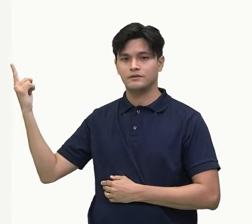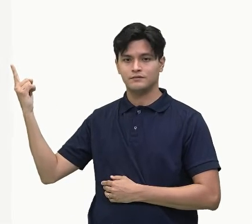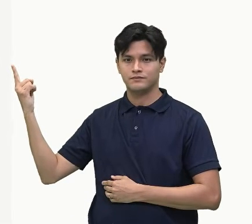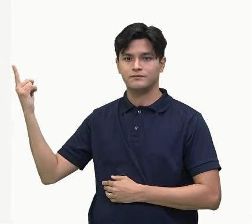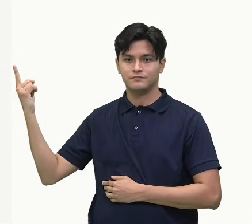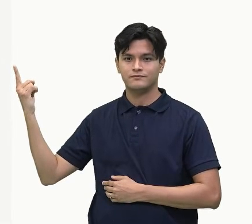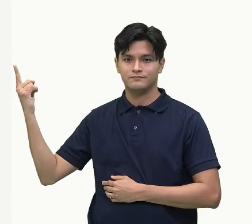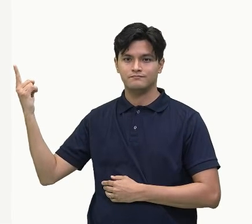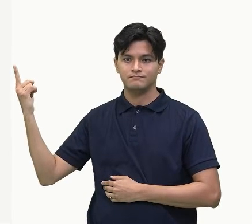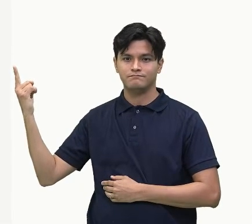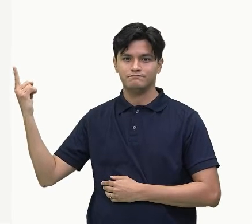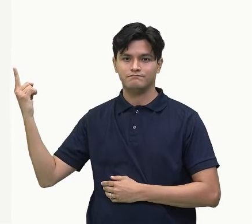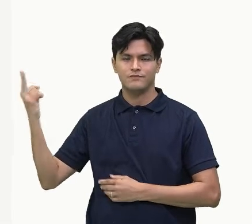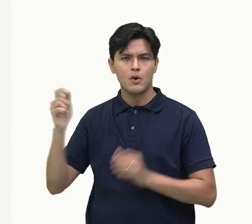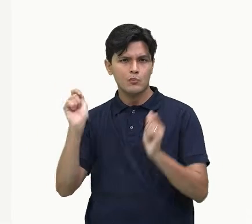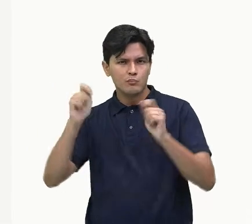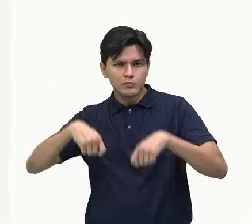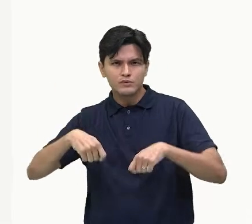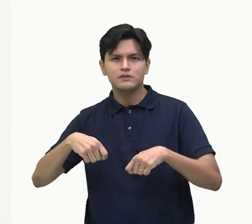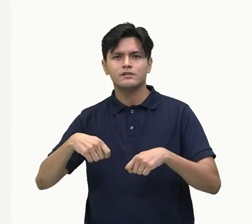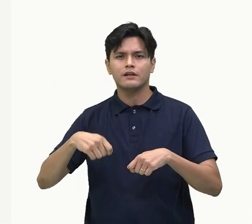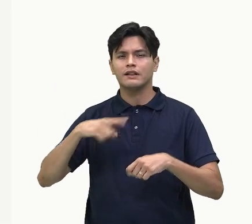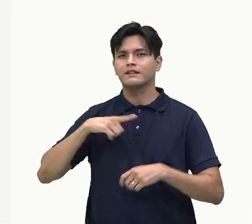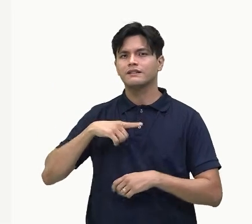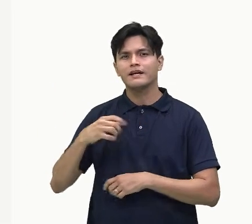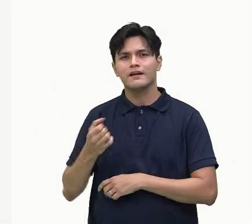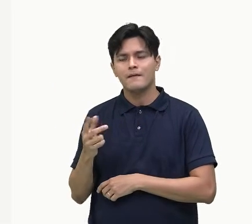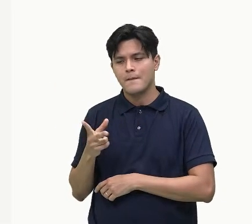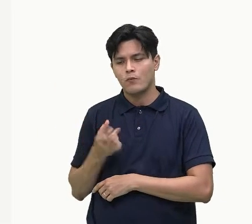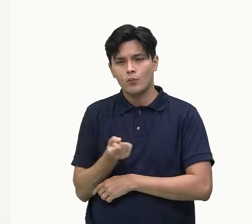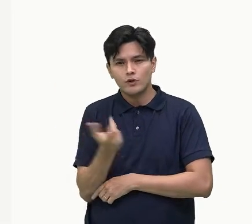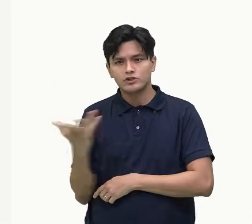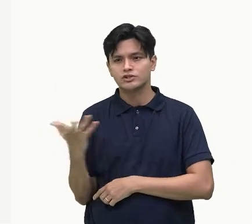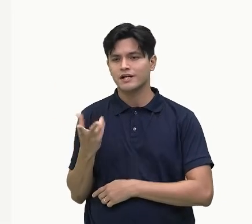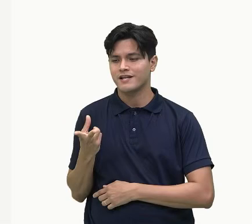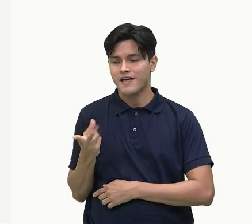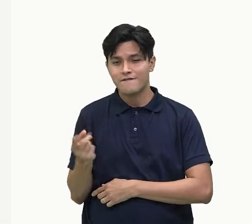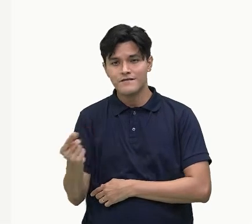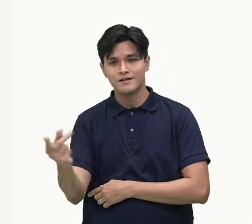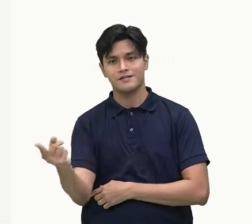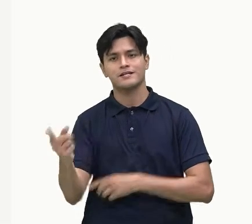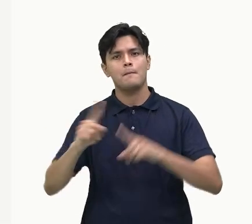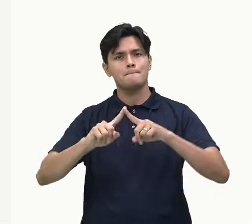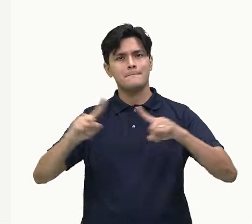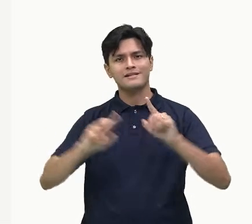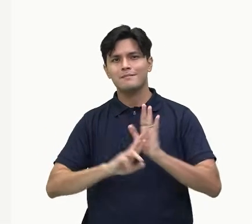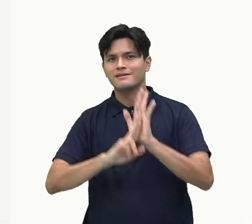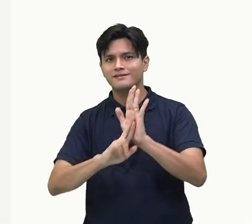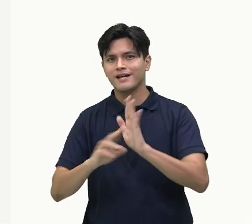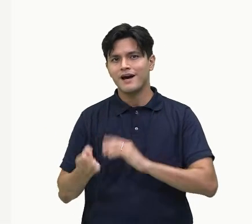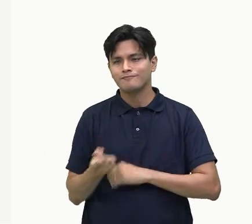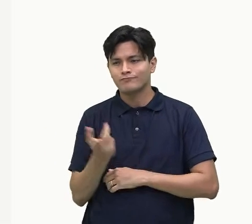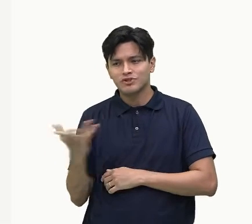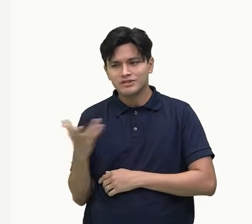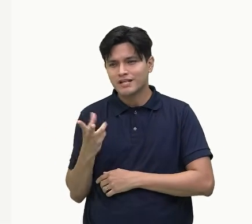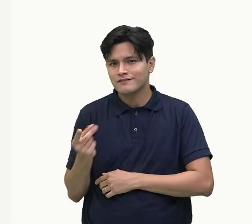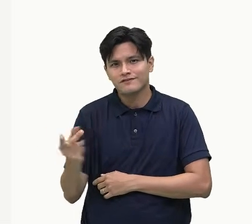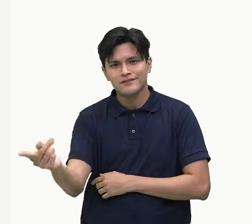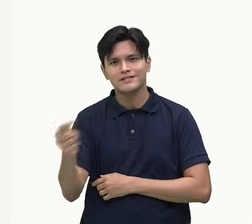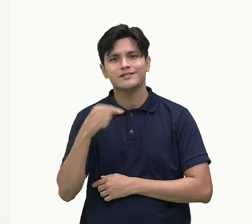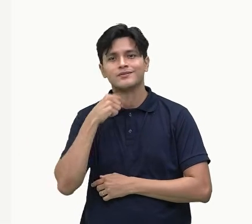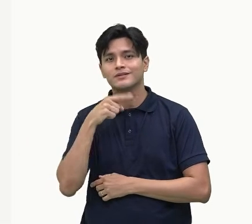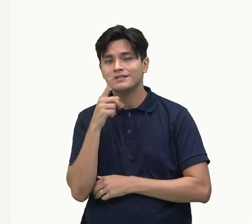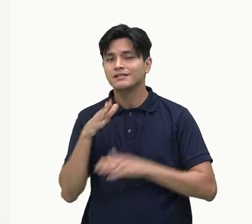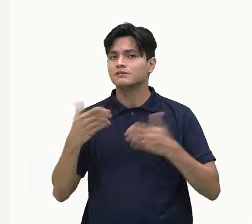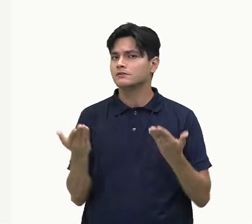gente representou só 5 raios de luz, né, alguns deles. E aí o importante é que você entenda que quando eu digo que o feixe